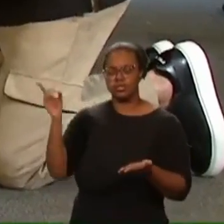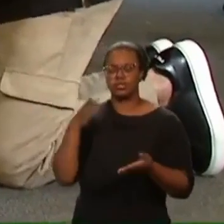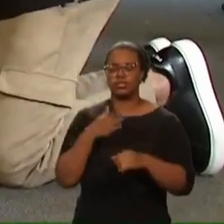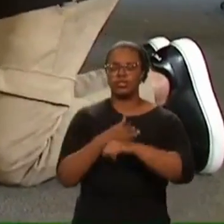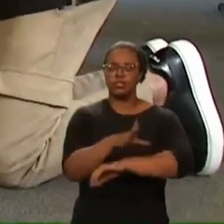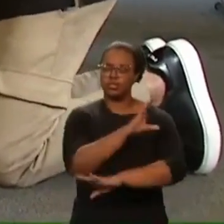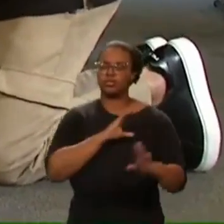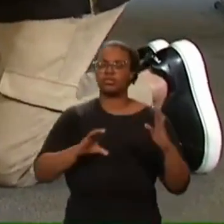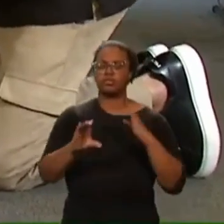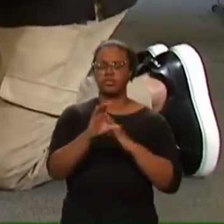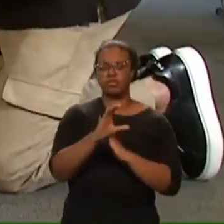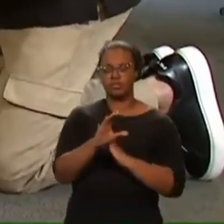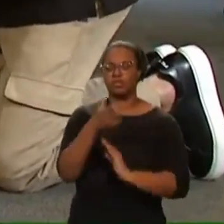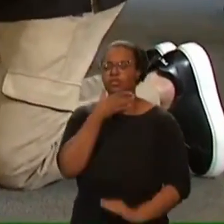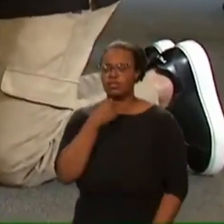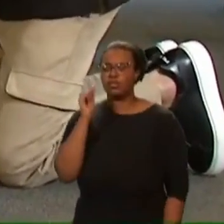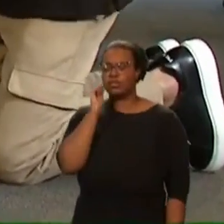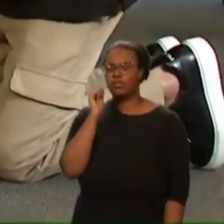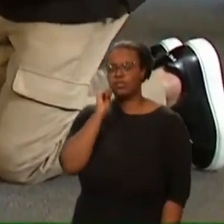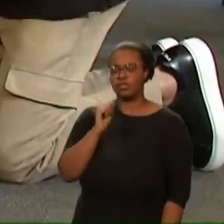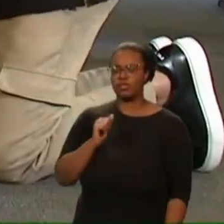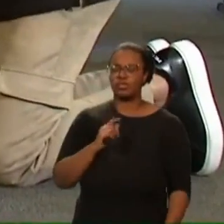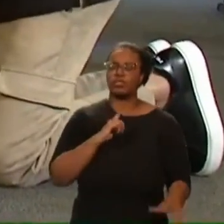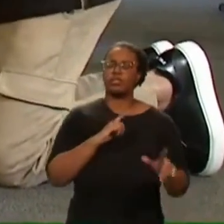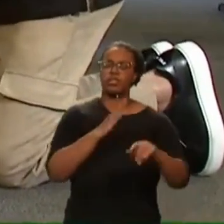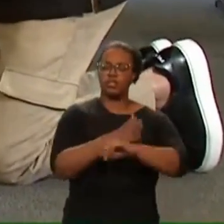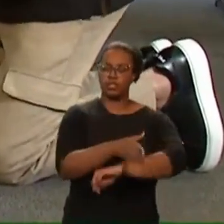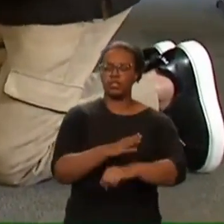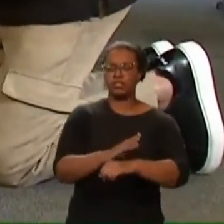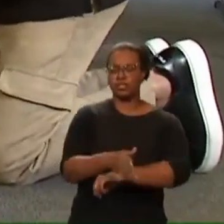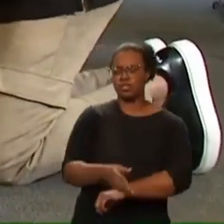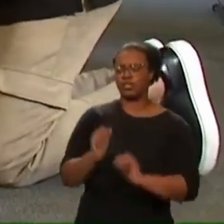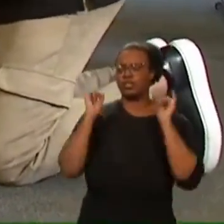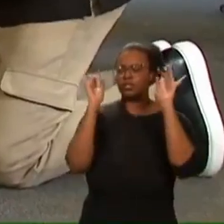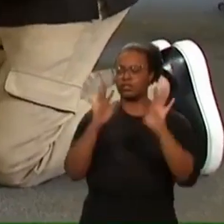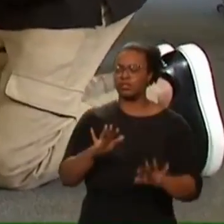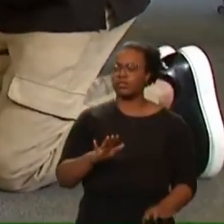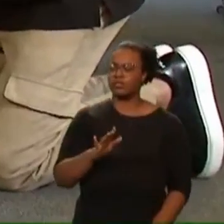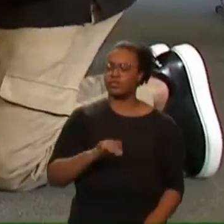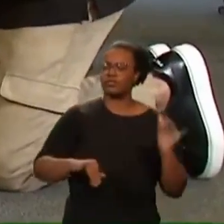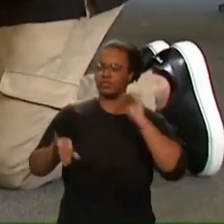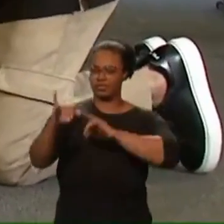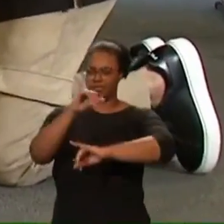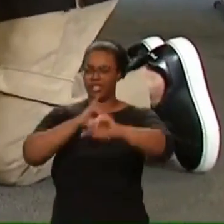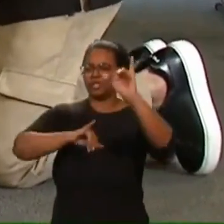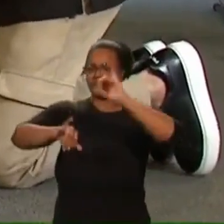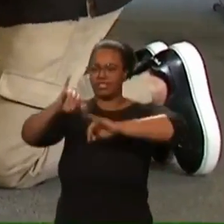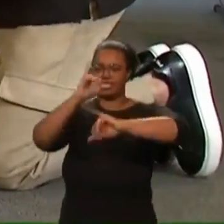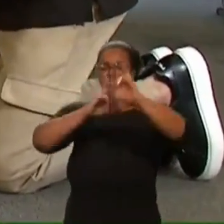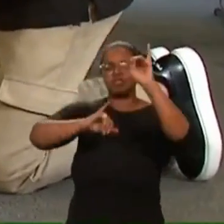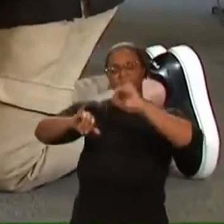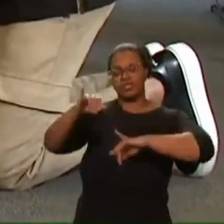seminário pai que levarão essa palavra viva revelada uma tocha acesa na escuridão desse